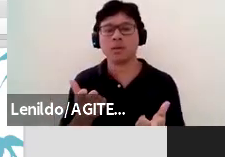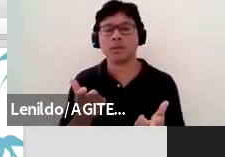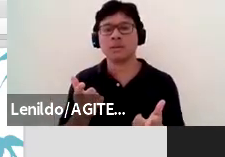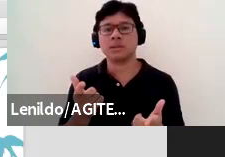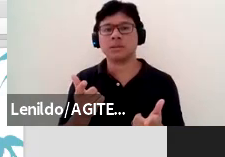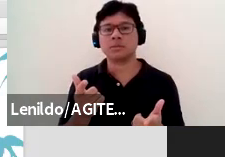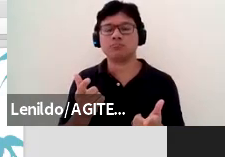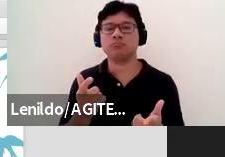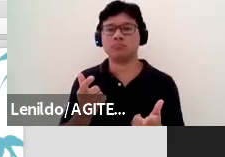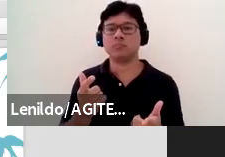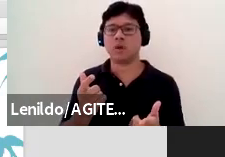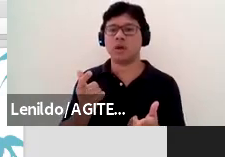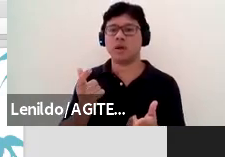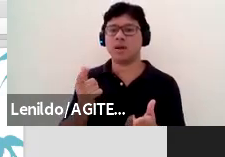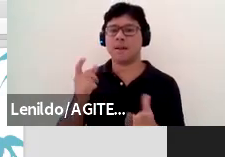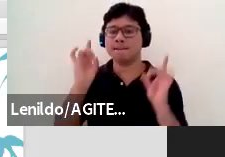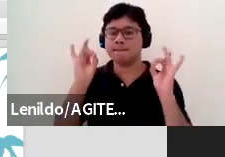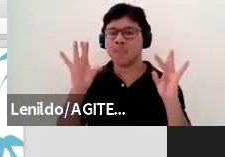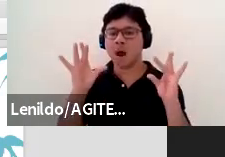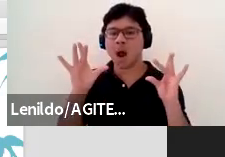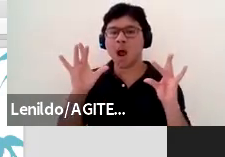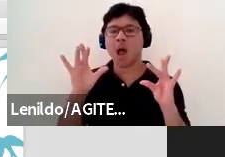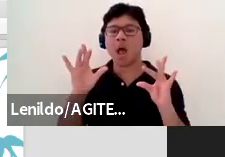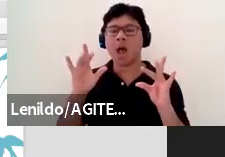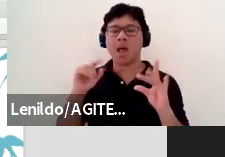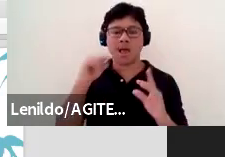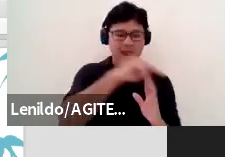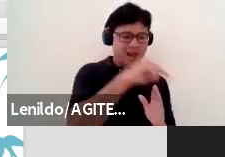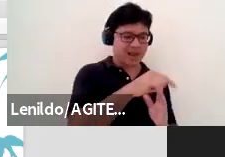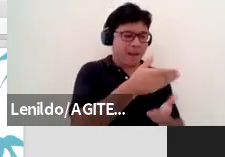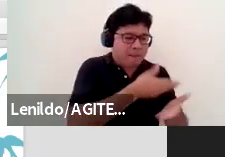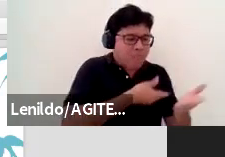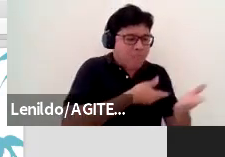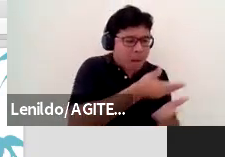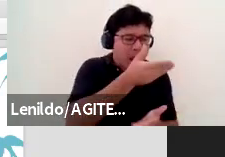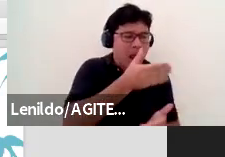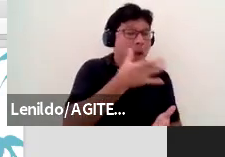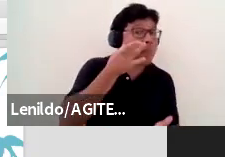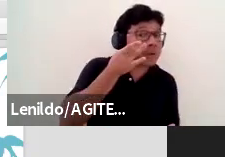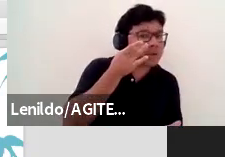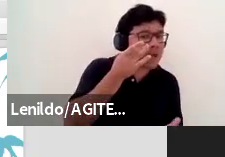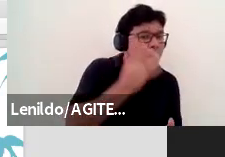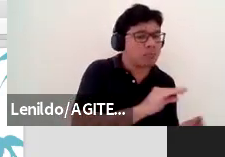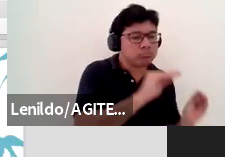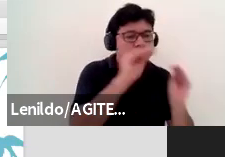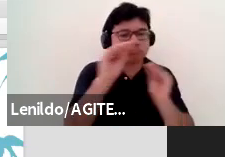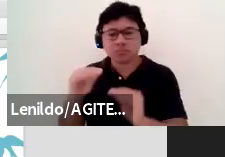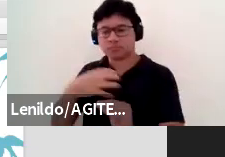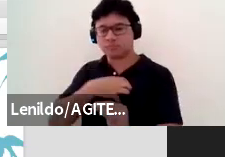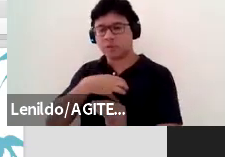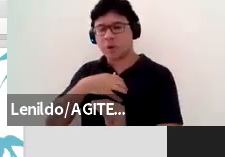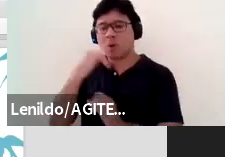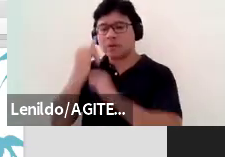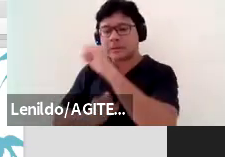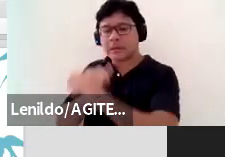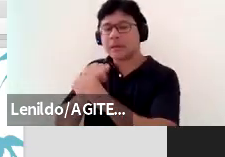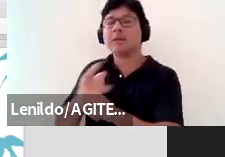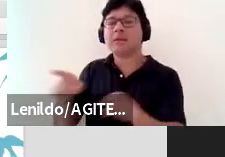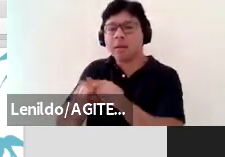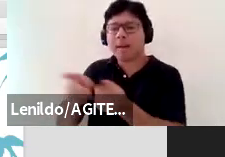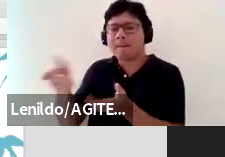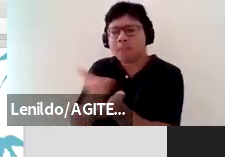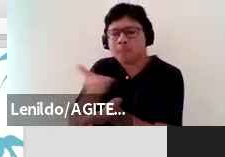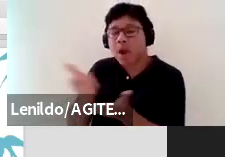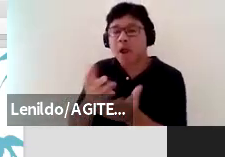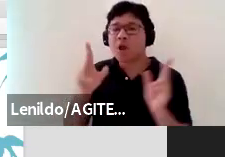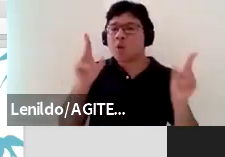fazer isso, né? Conseguiu reproduzir a interatividade do presencial no online, né? Então, a gente achou